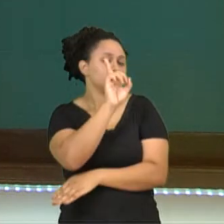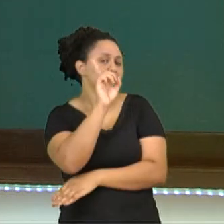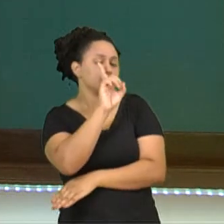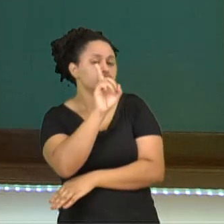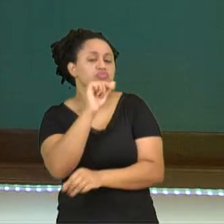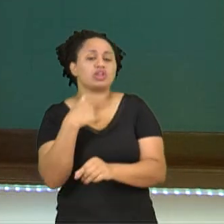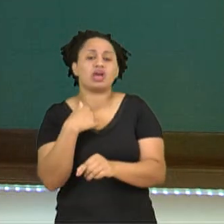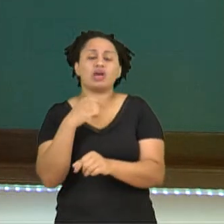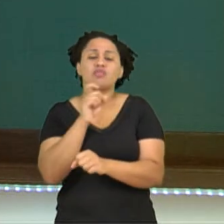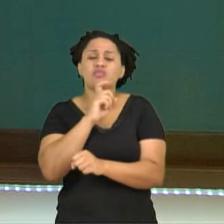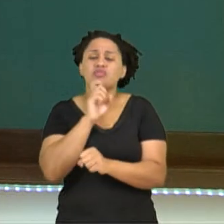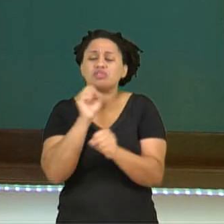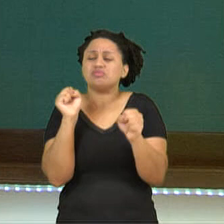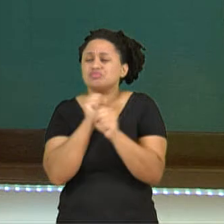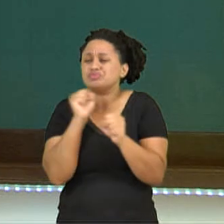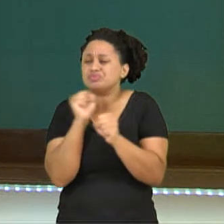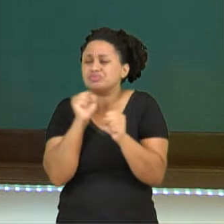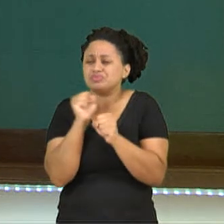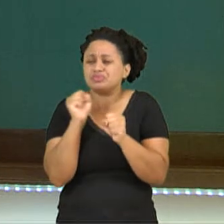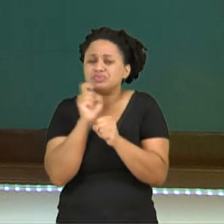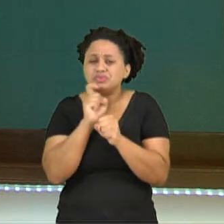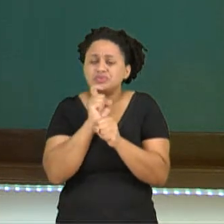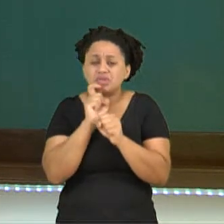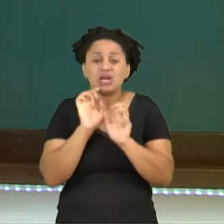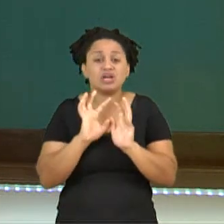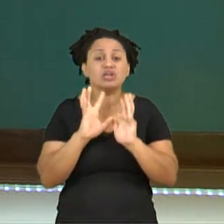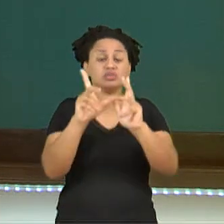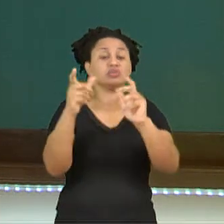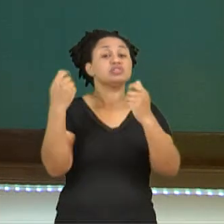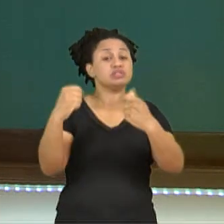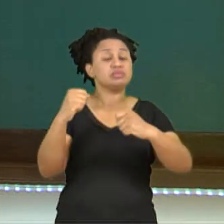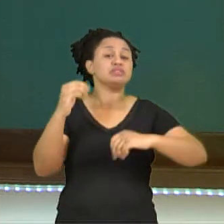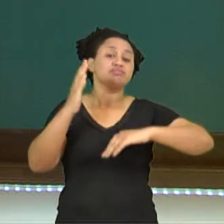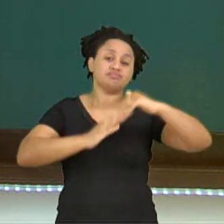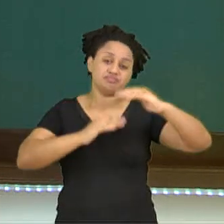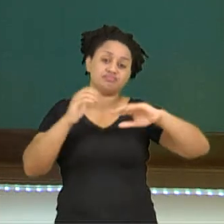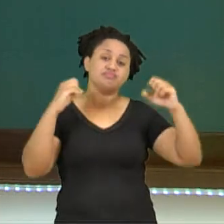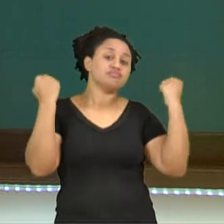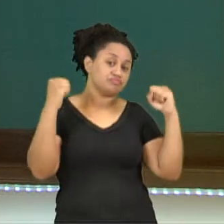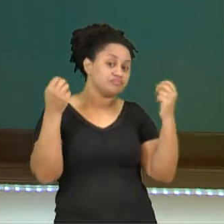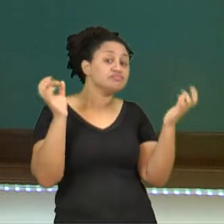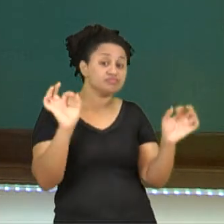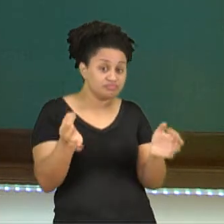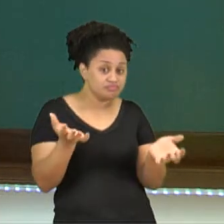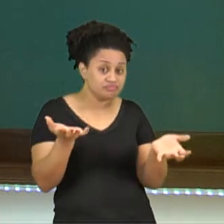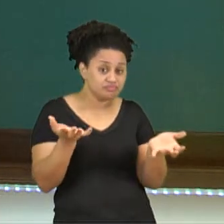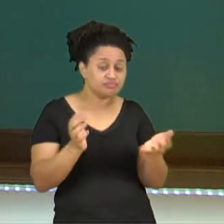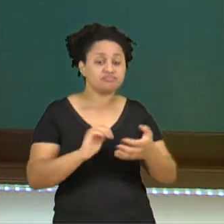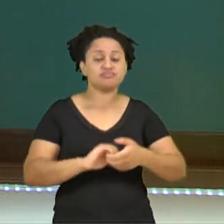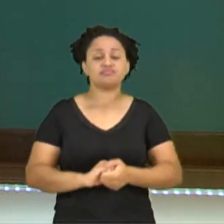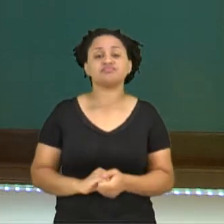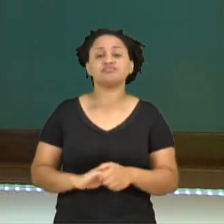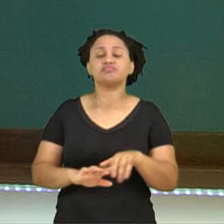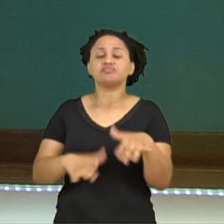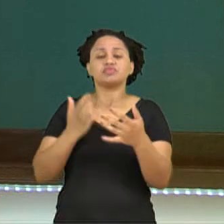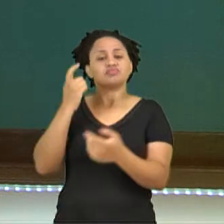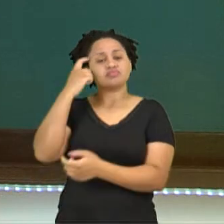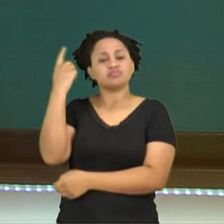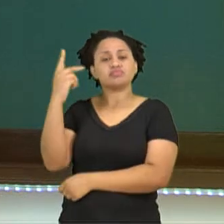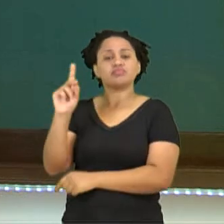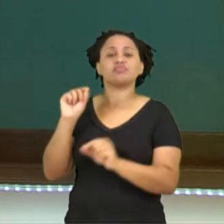muito rigoroso e todos precisam de uma atividade física, não é verdade? A sua ideia